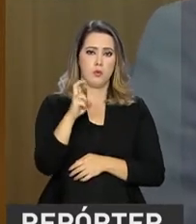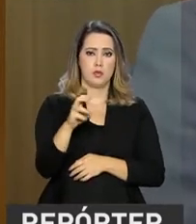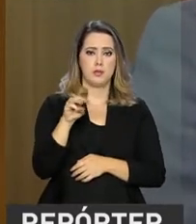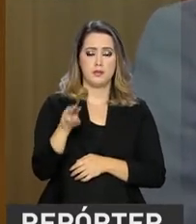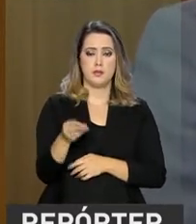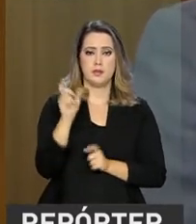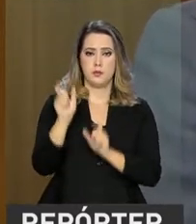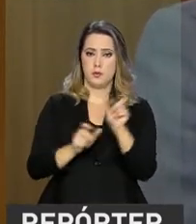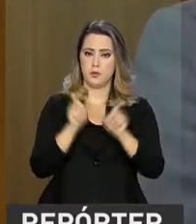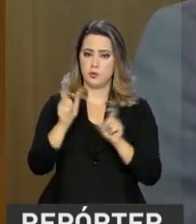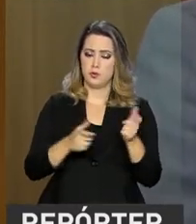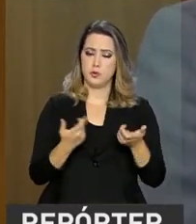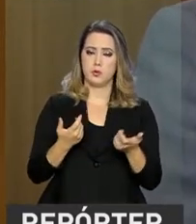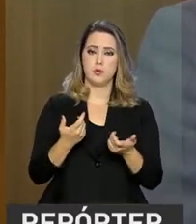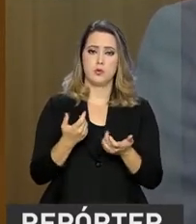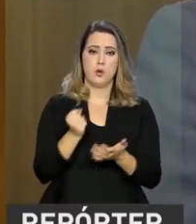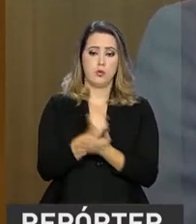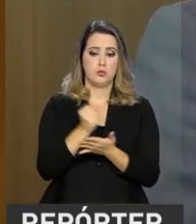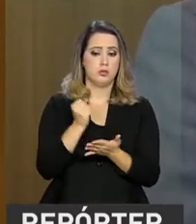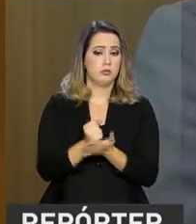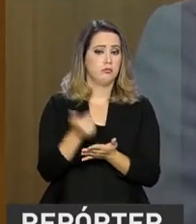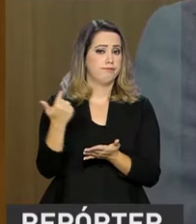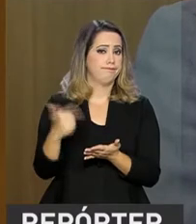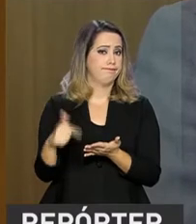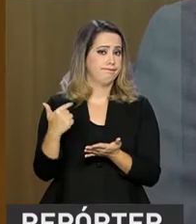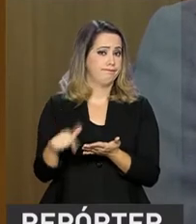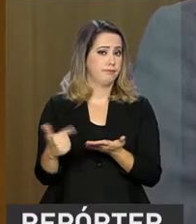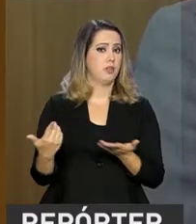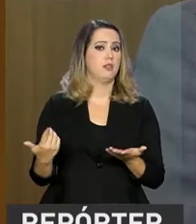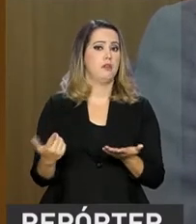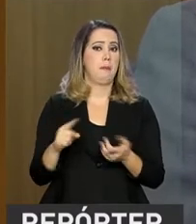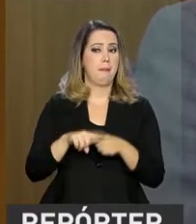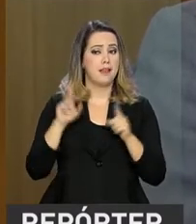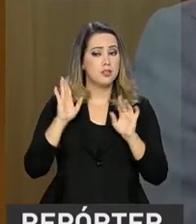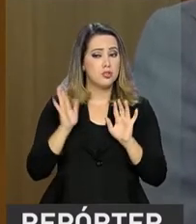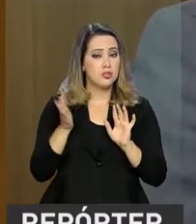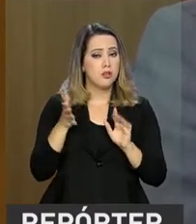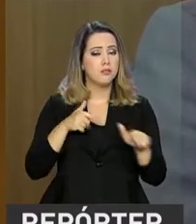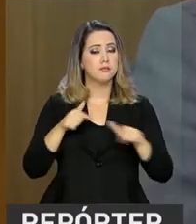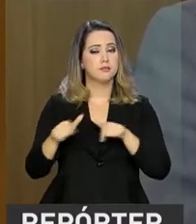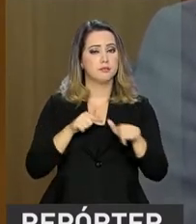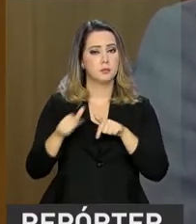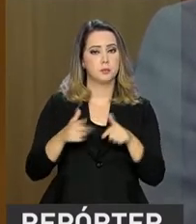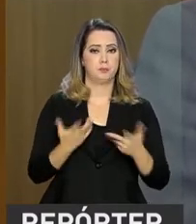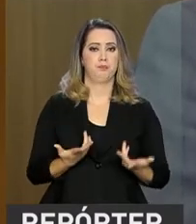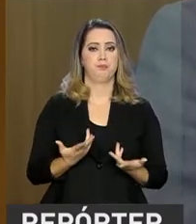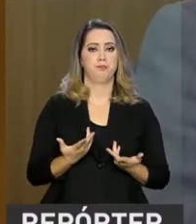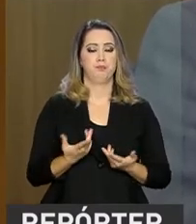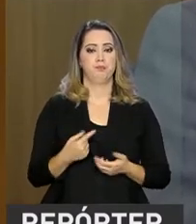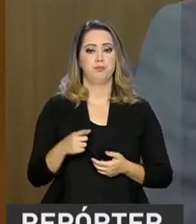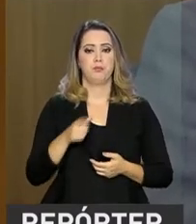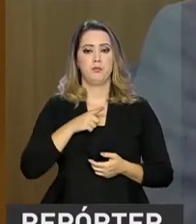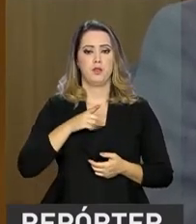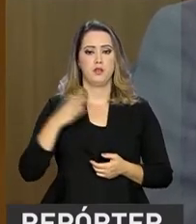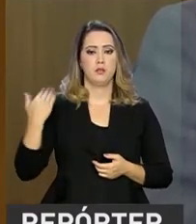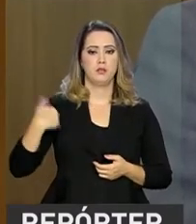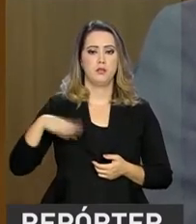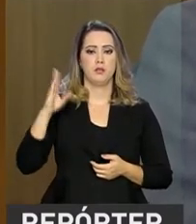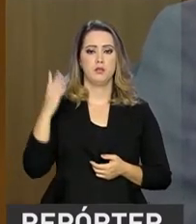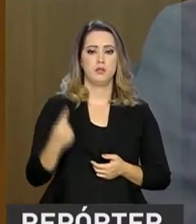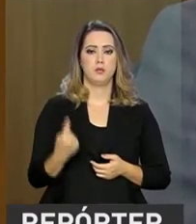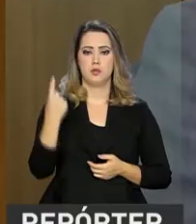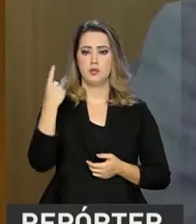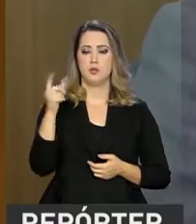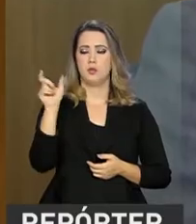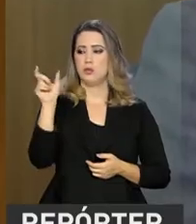de trabalhadores da informalidade que de fato já prestam essa modalidade de serviço, tendo mais do que um